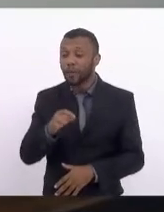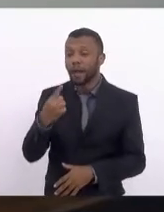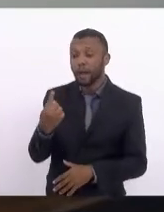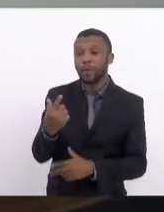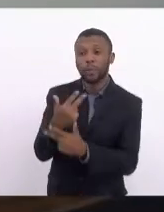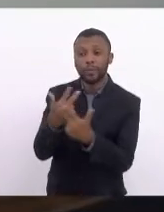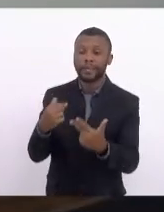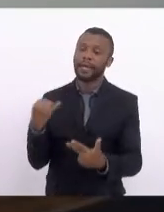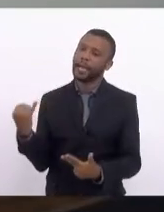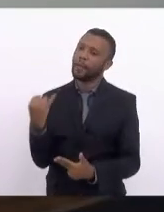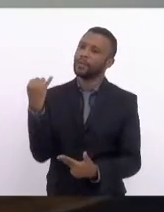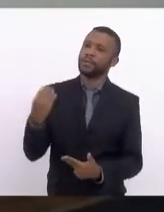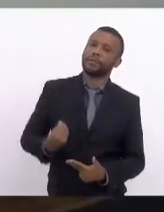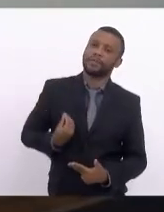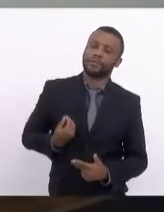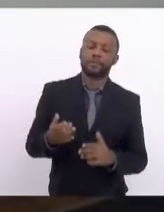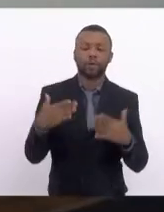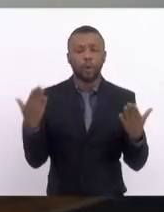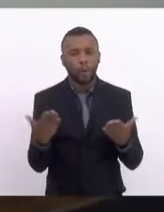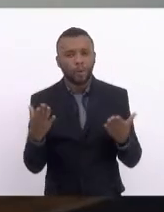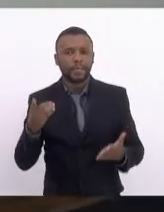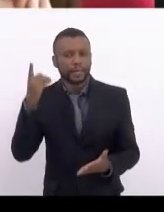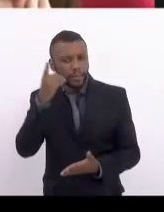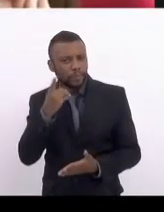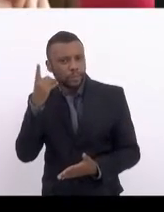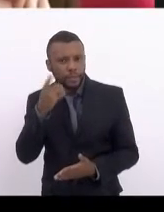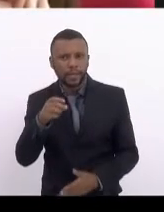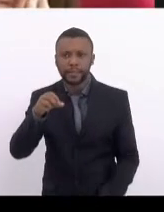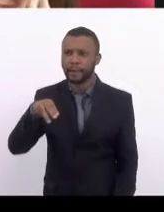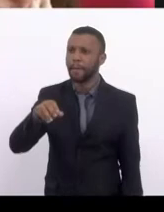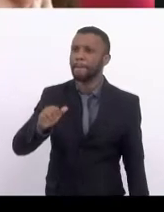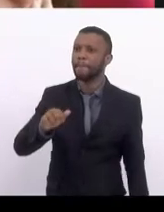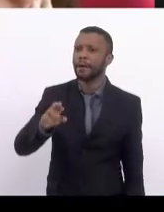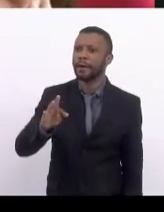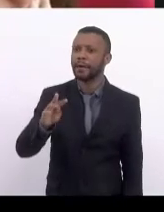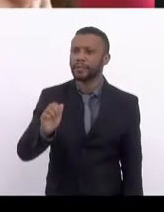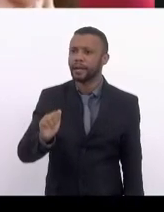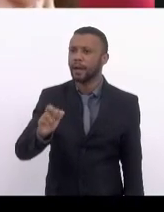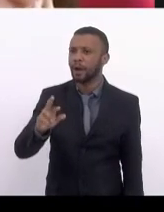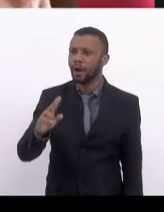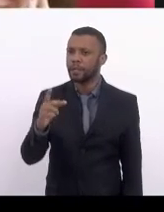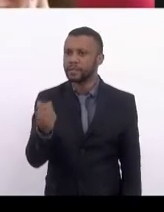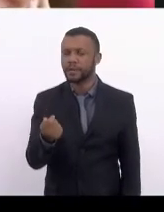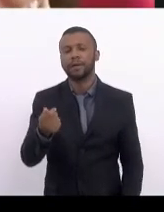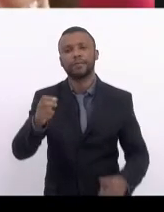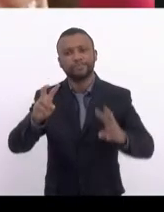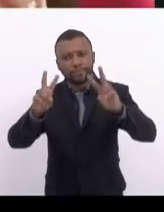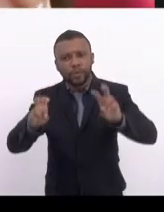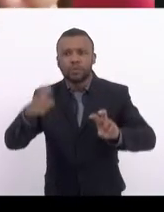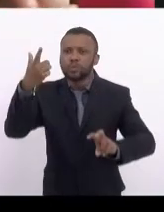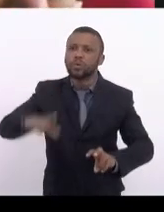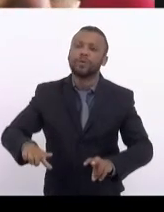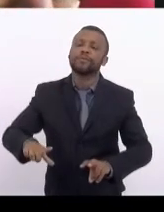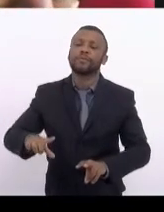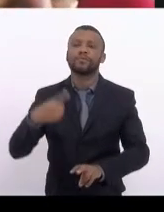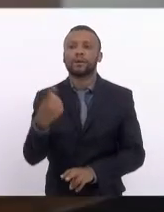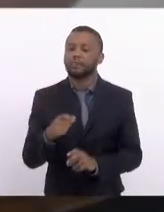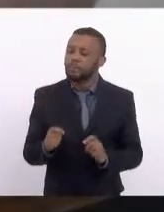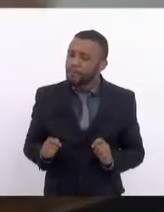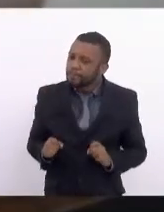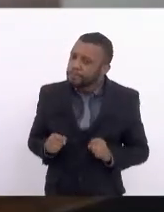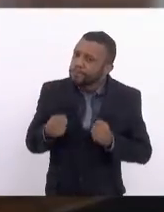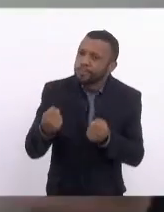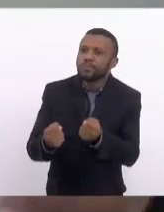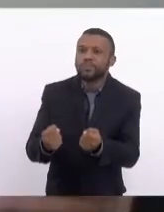Marta Rocha, que hoje, durante a sessão, fez menção novamente ao tema de Paquetá, de novo estamos enfrentando um